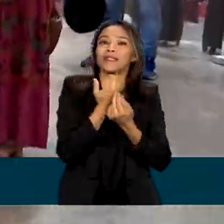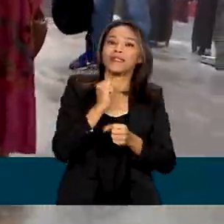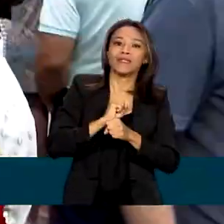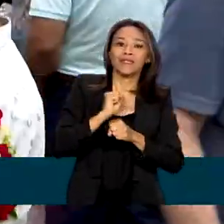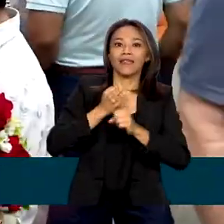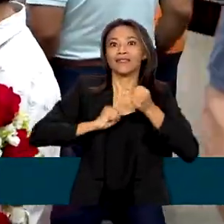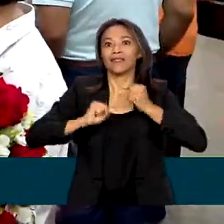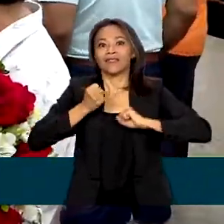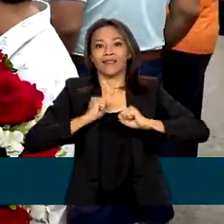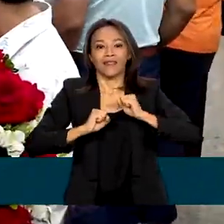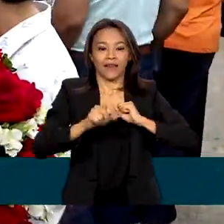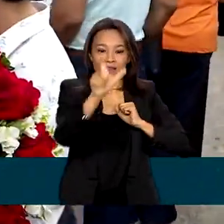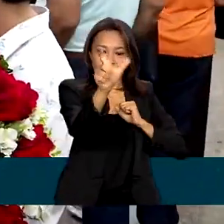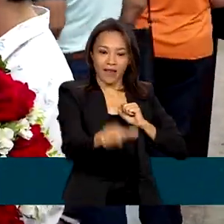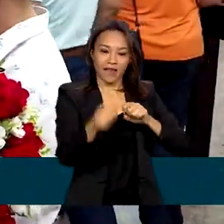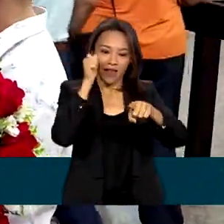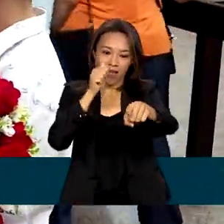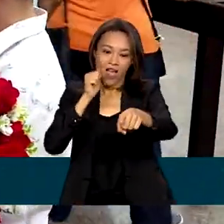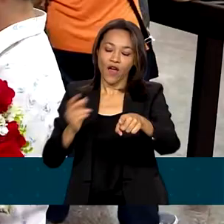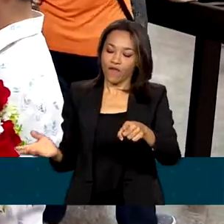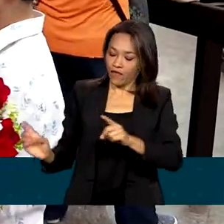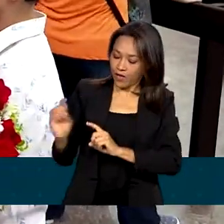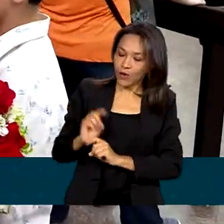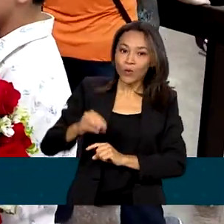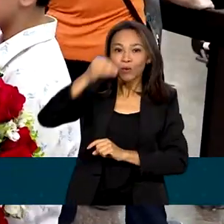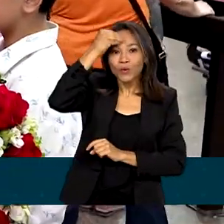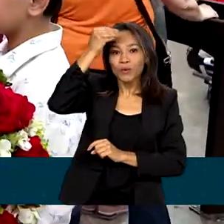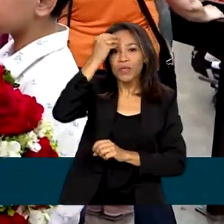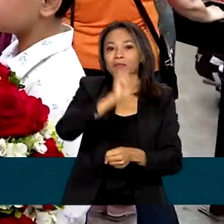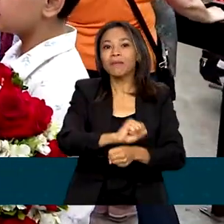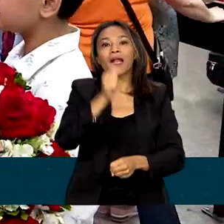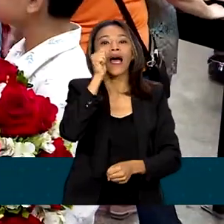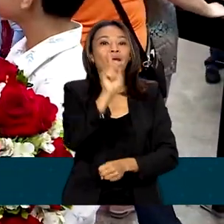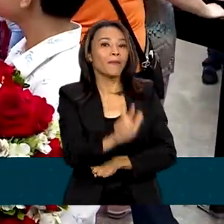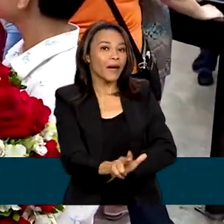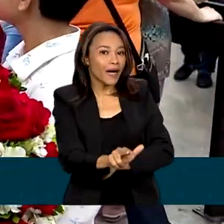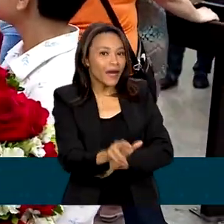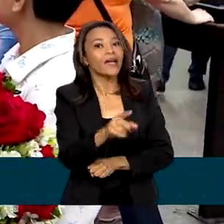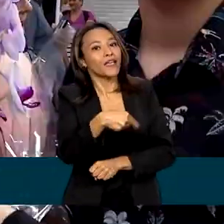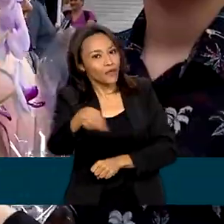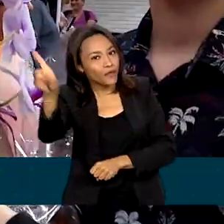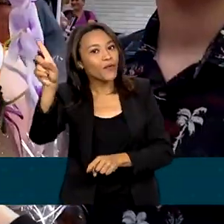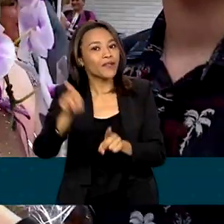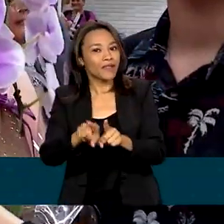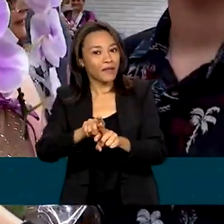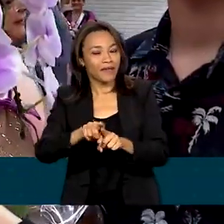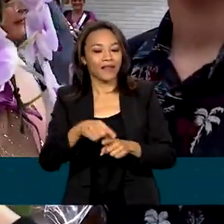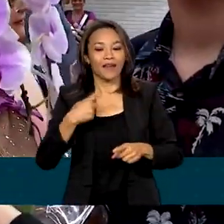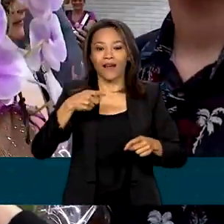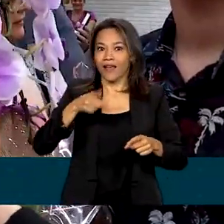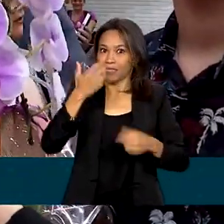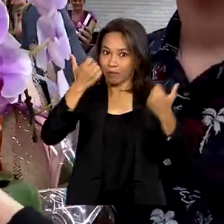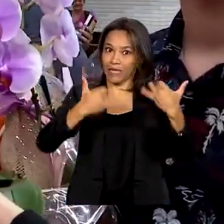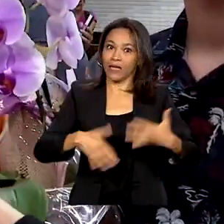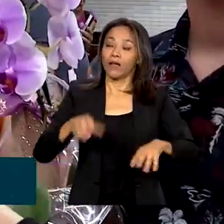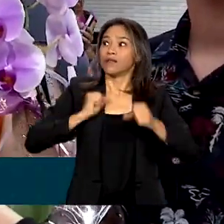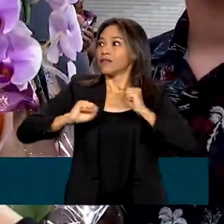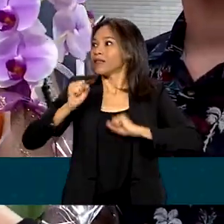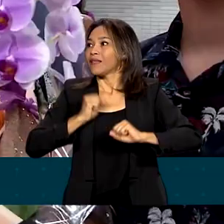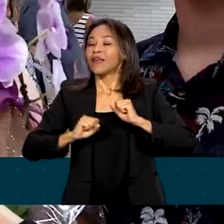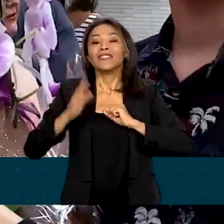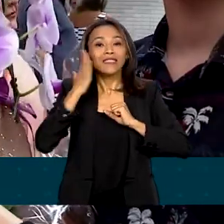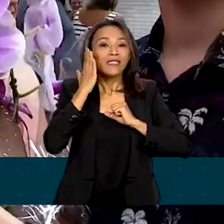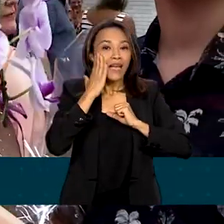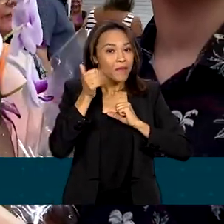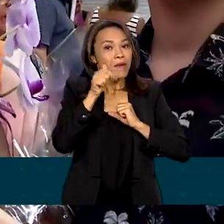ainda maior Andreia veio com os sobrinhos esperar a irmã Fabiana que estava na missão é uma ansiedade muito grande que a gente sabe que ela